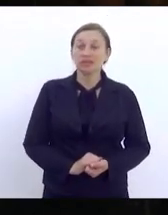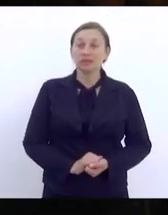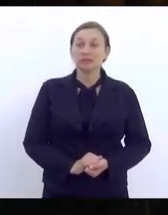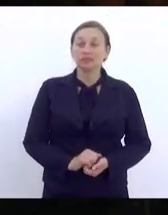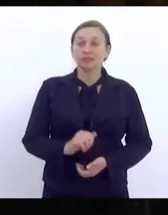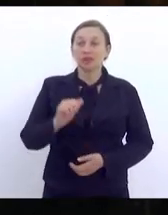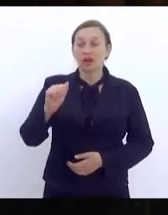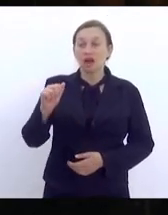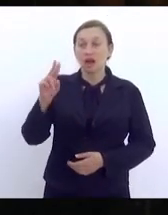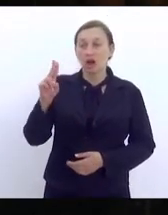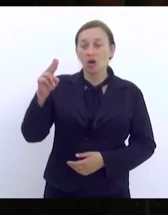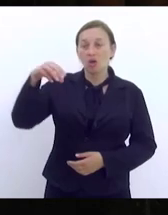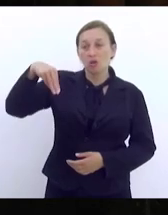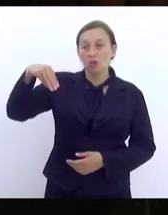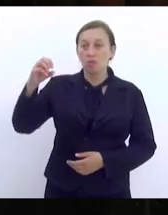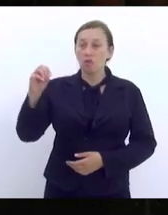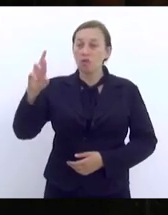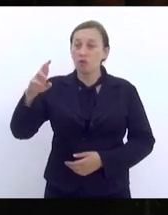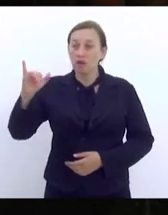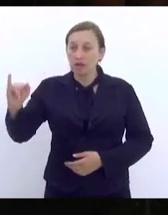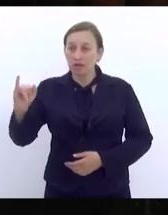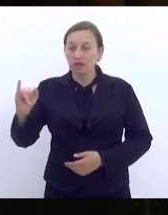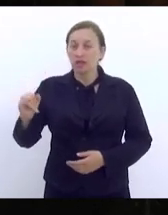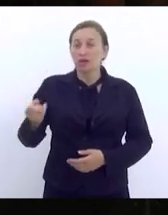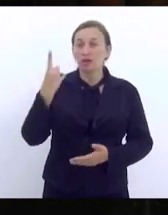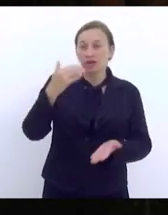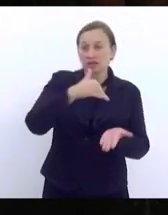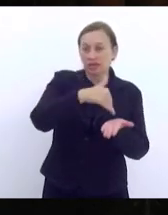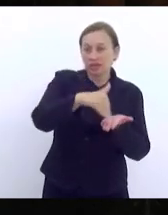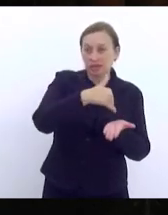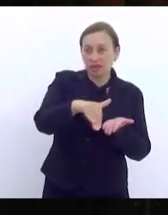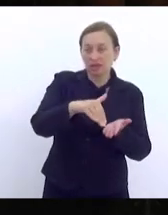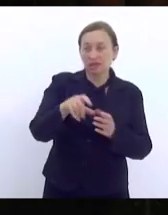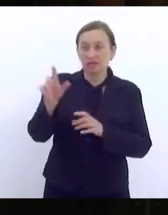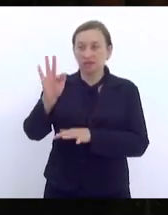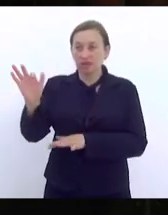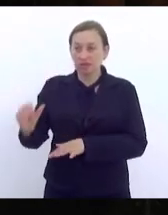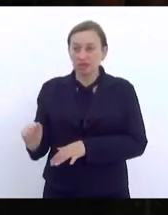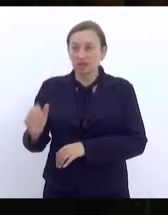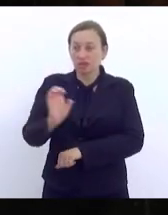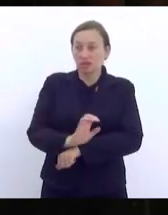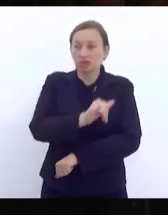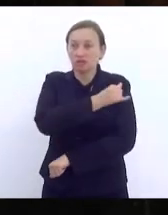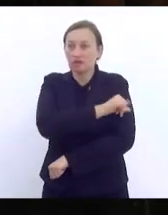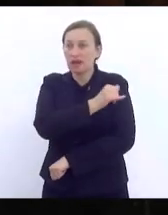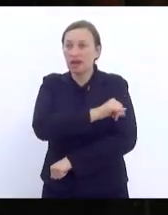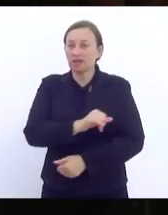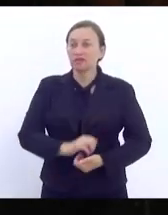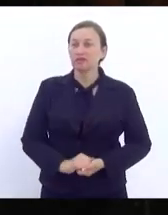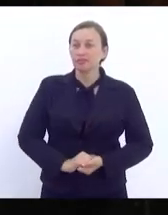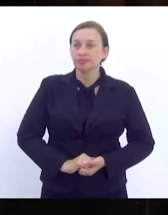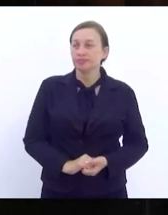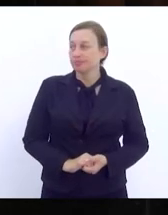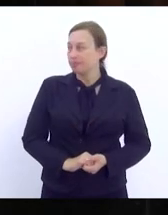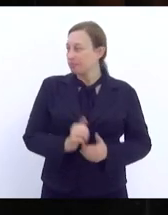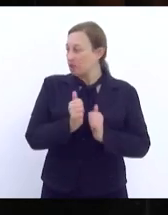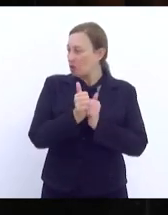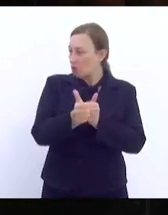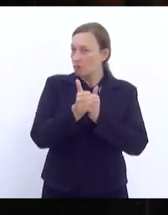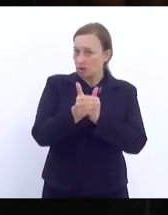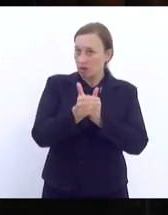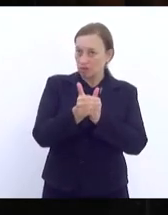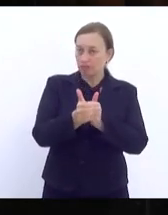exu-secretário inclusive de Fazenda do Estado do Rio de Janeiro uma foto é a vossa excelência tem acompanhado